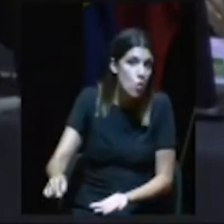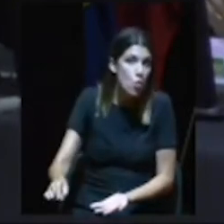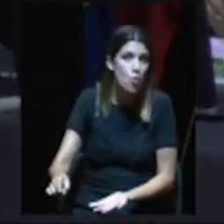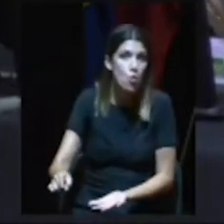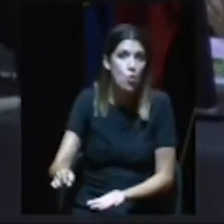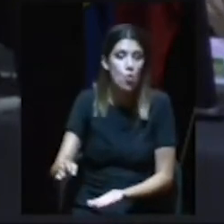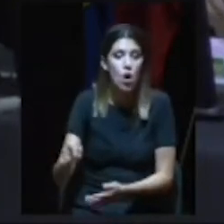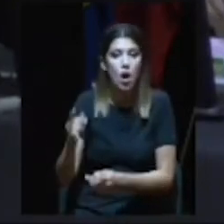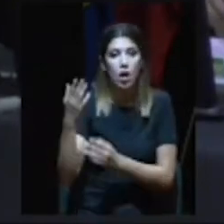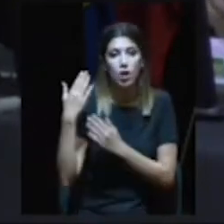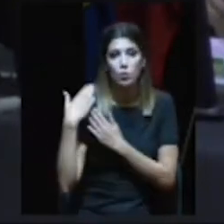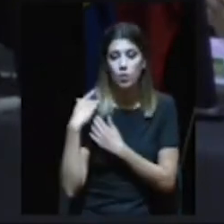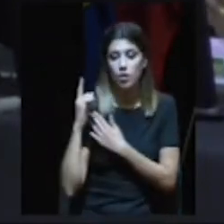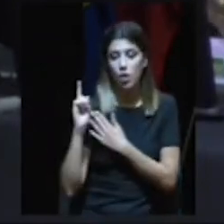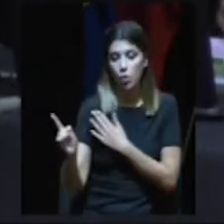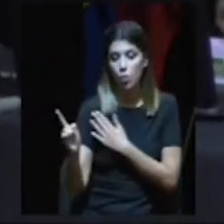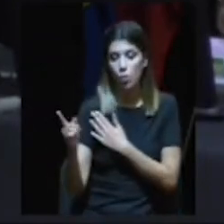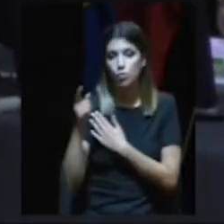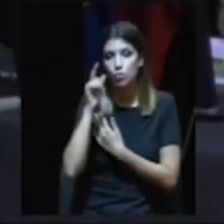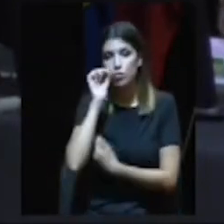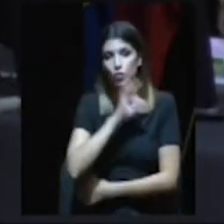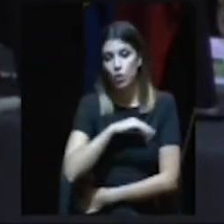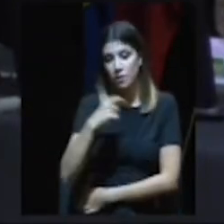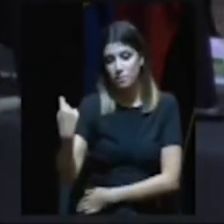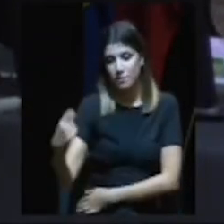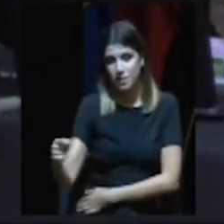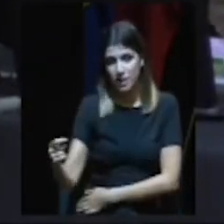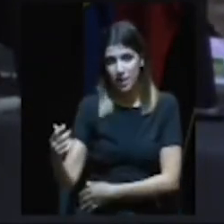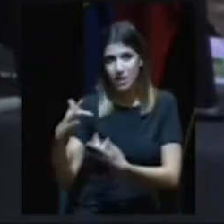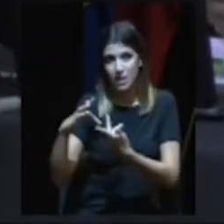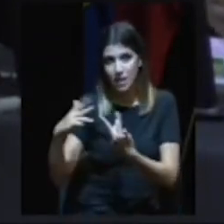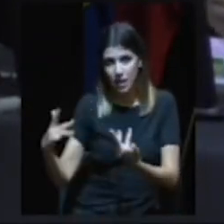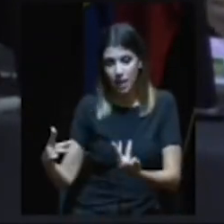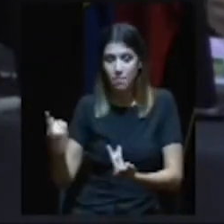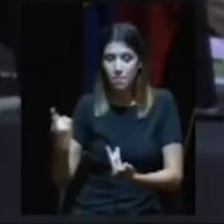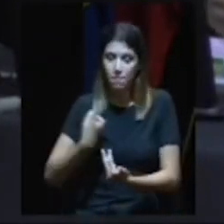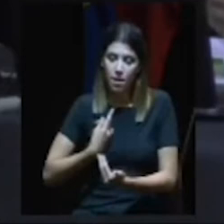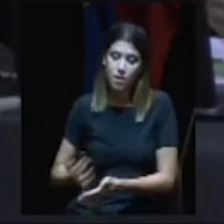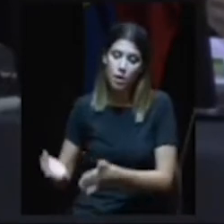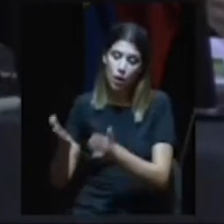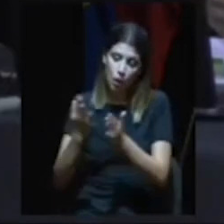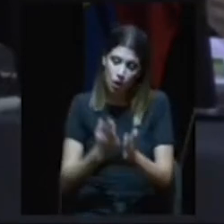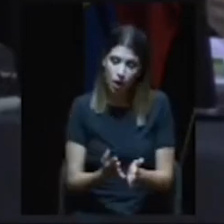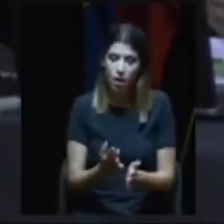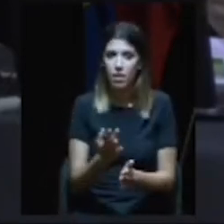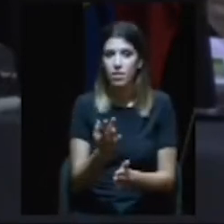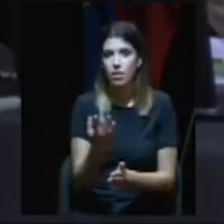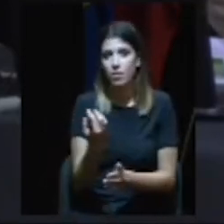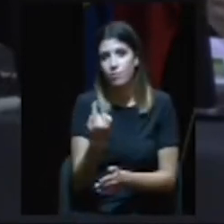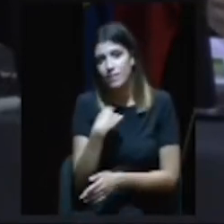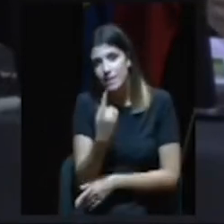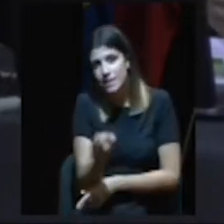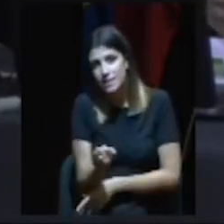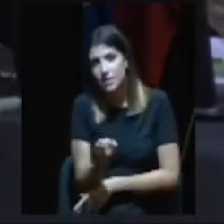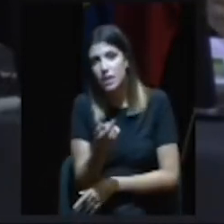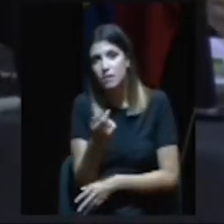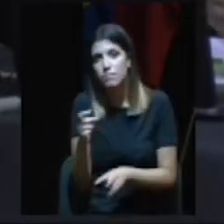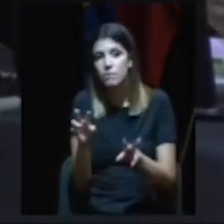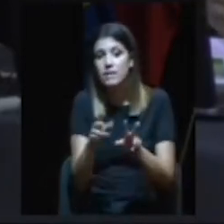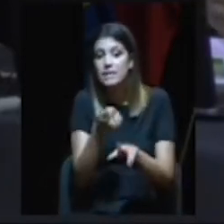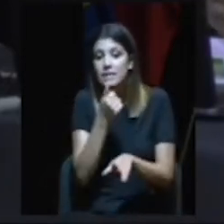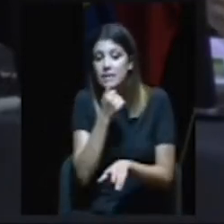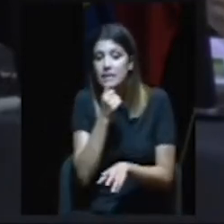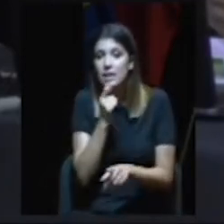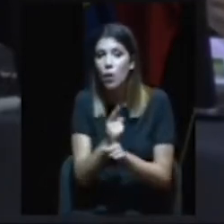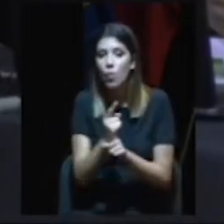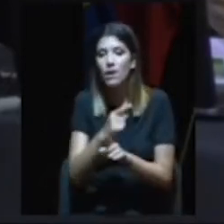exclusivamente da sua responsabilidade, também é preciso saudar quando se toma esta